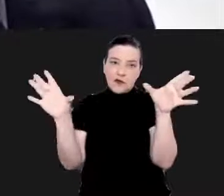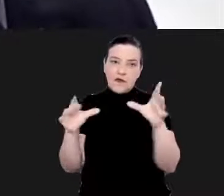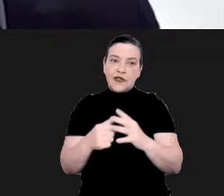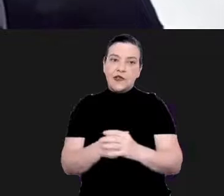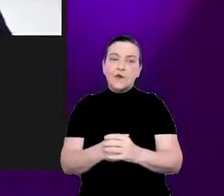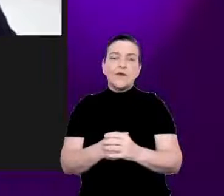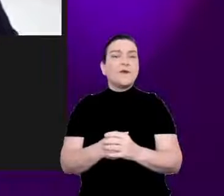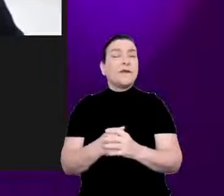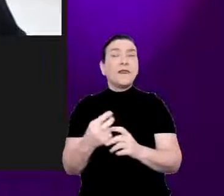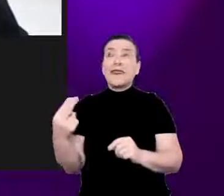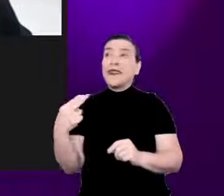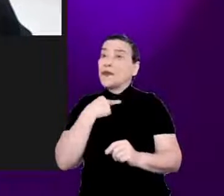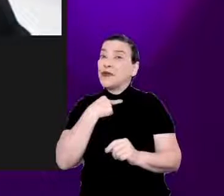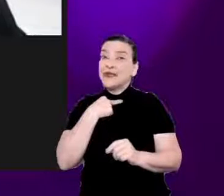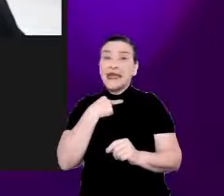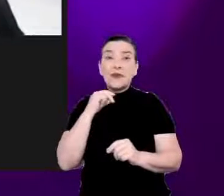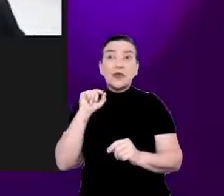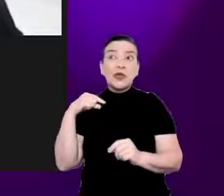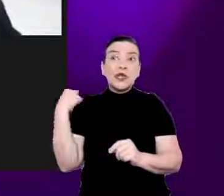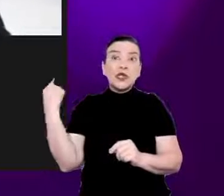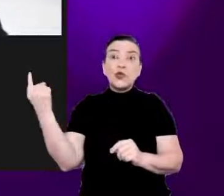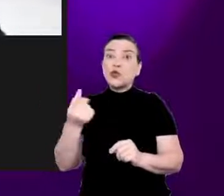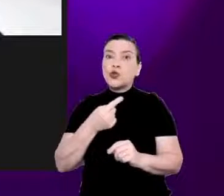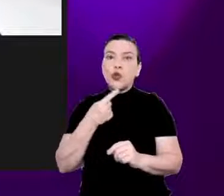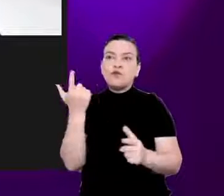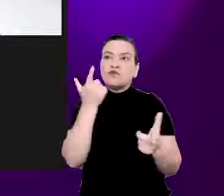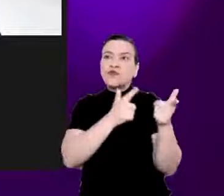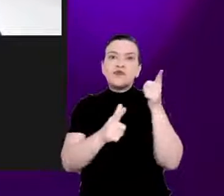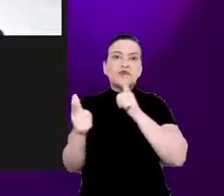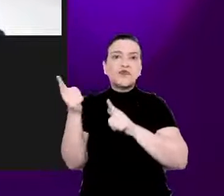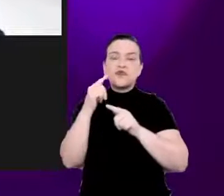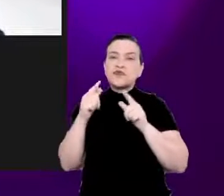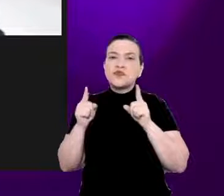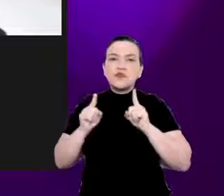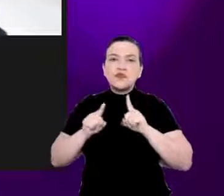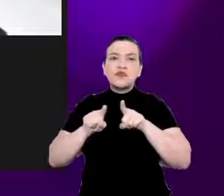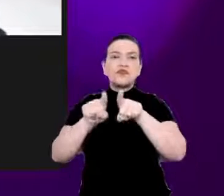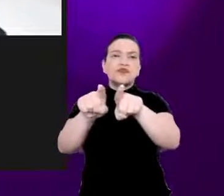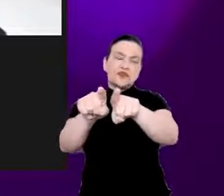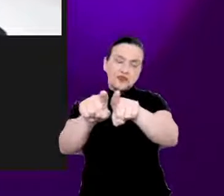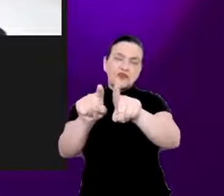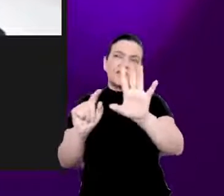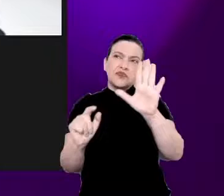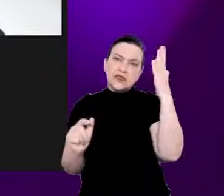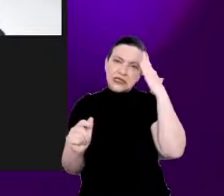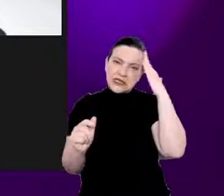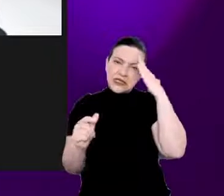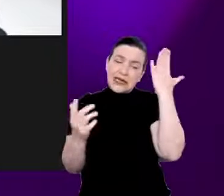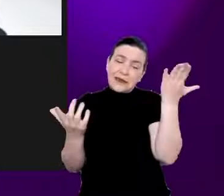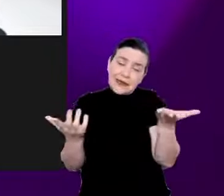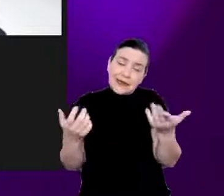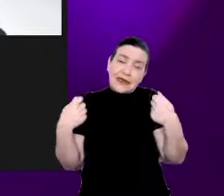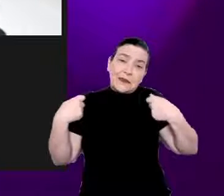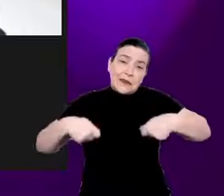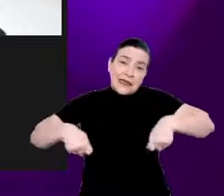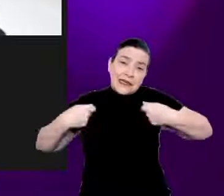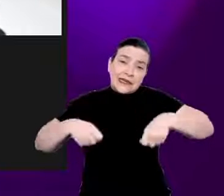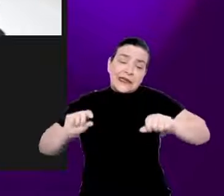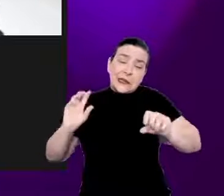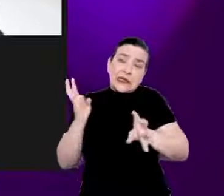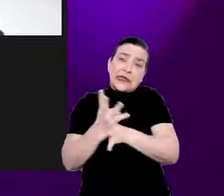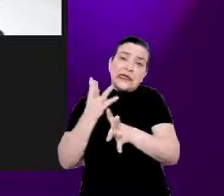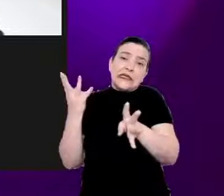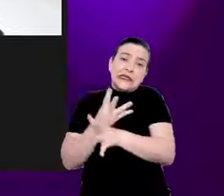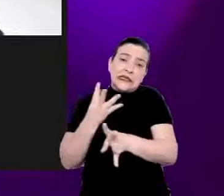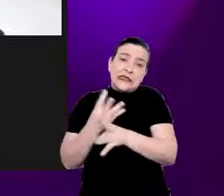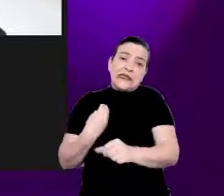Não podemos todos nos dar bem, ele pergunta. Todos nós podemos nos entender. somos obrigados a conviver por um tempo e vamos